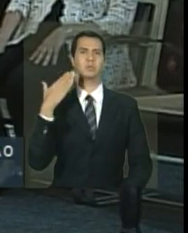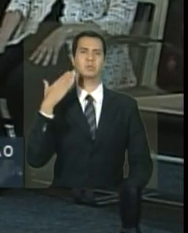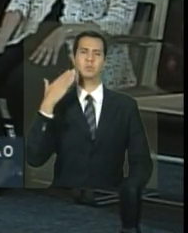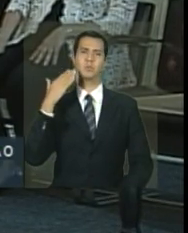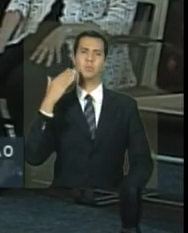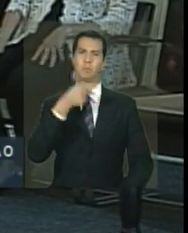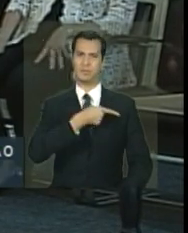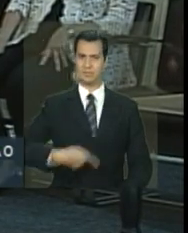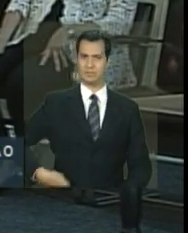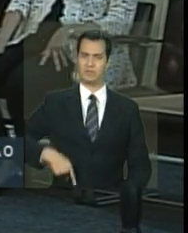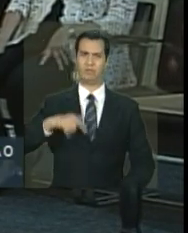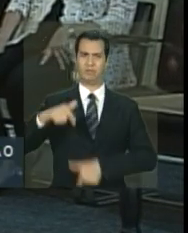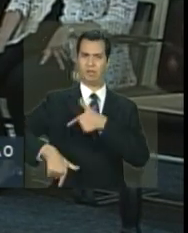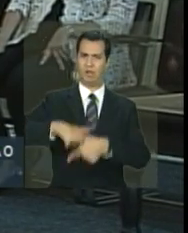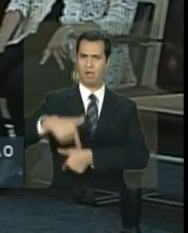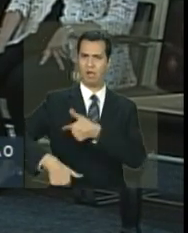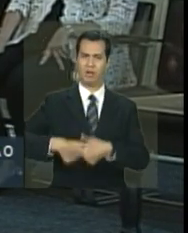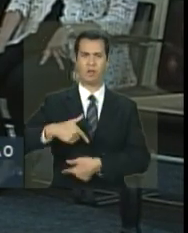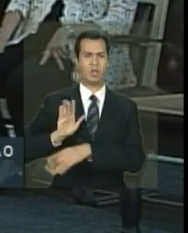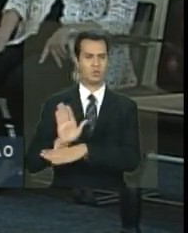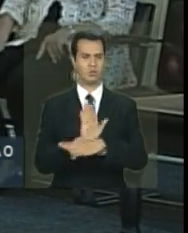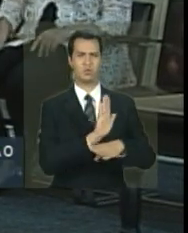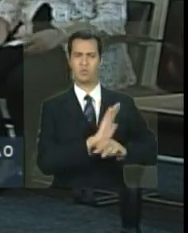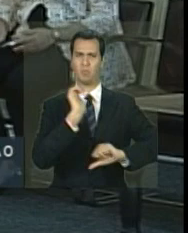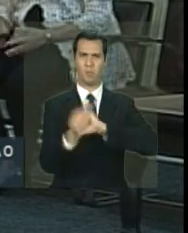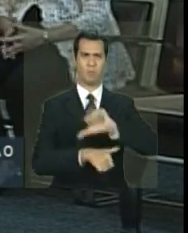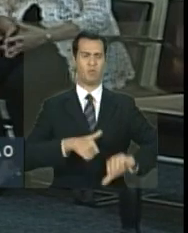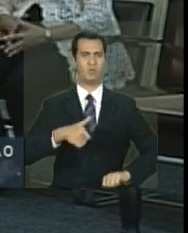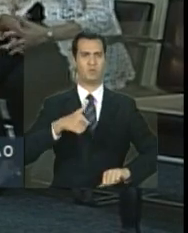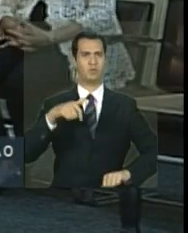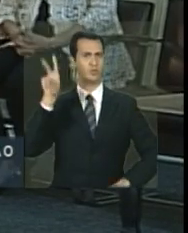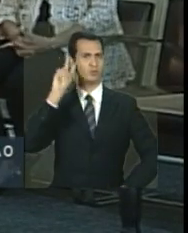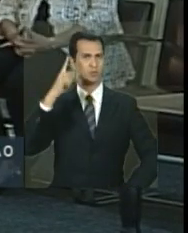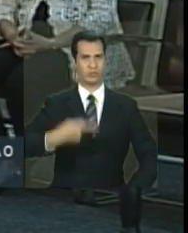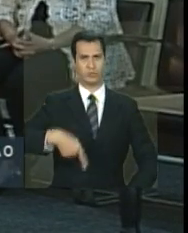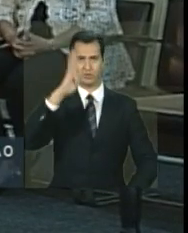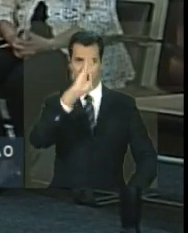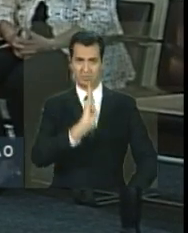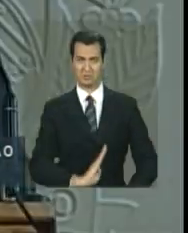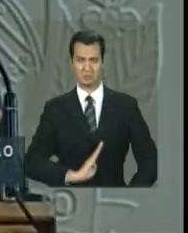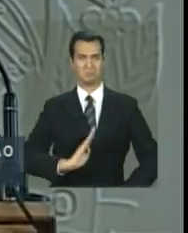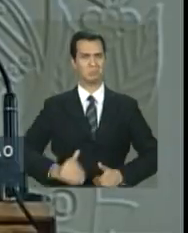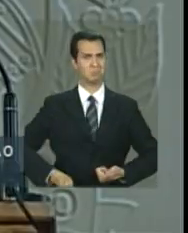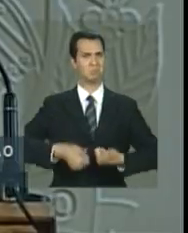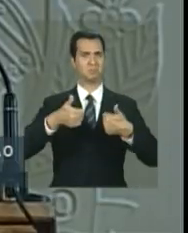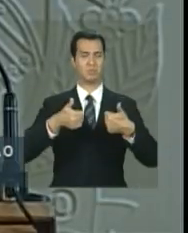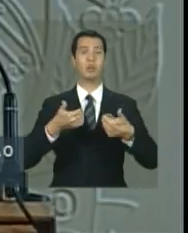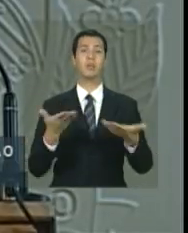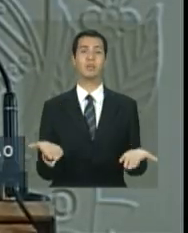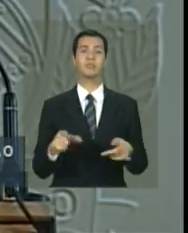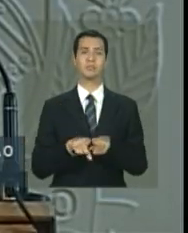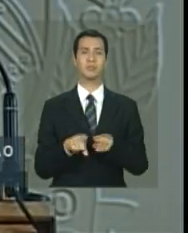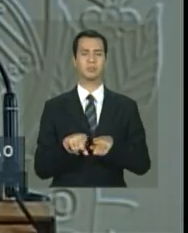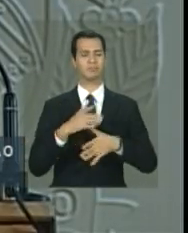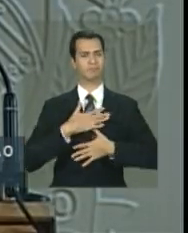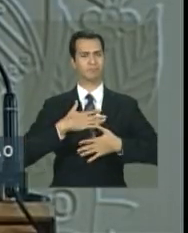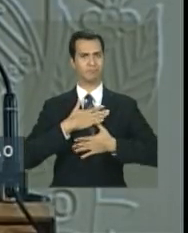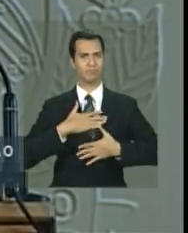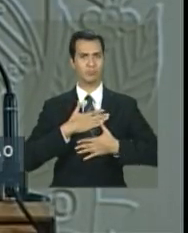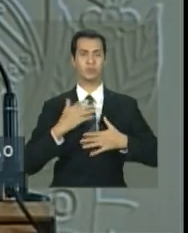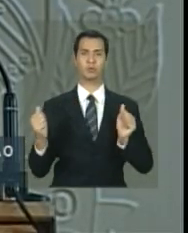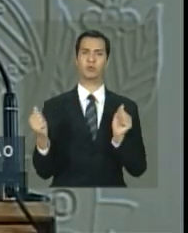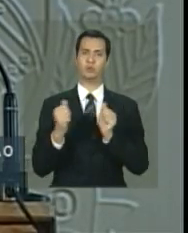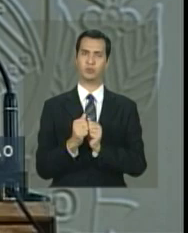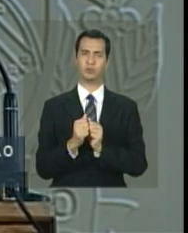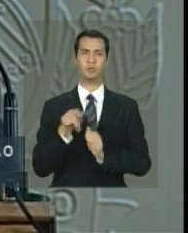história do nosso país, um grande estadista. E também tenho a honra de receber, junto